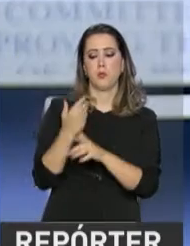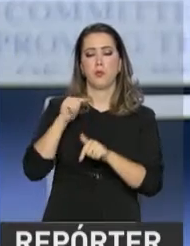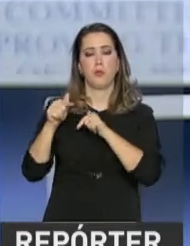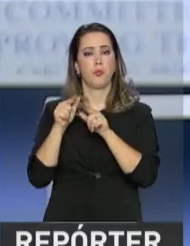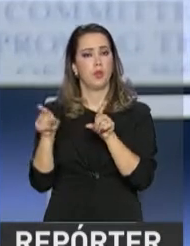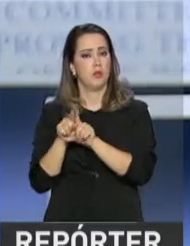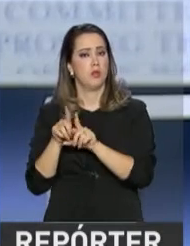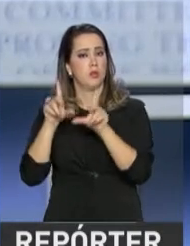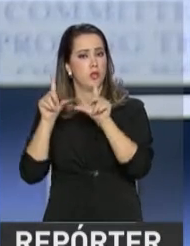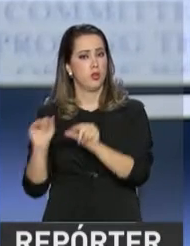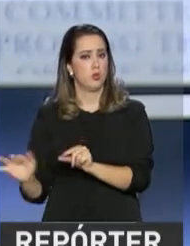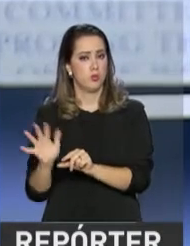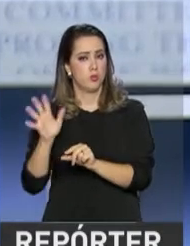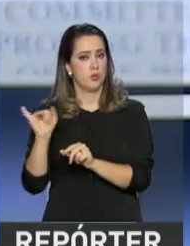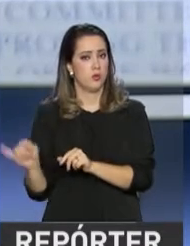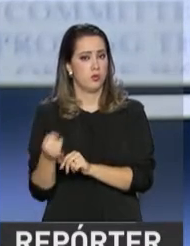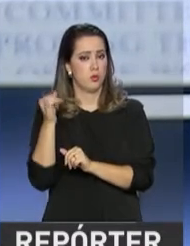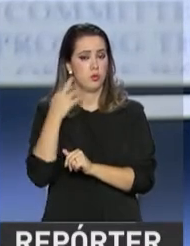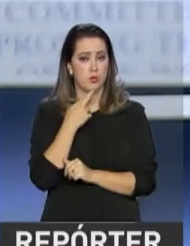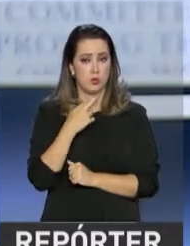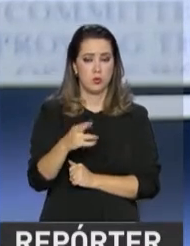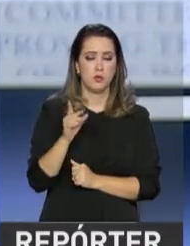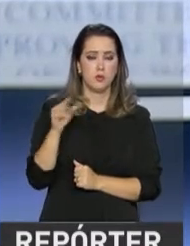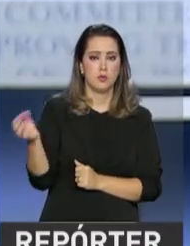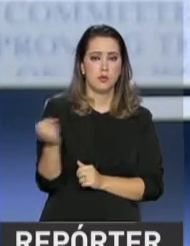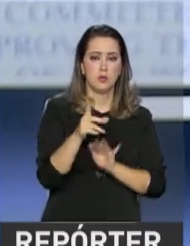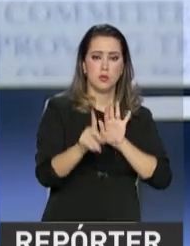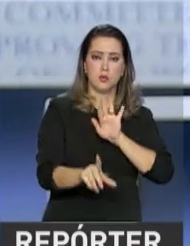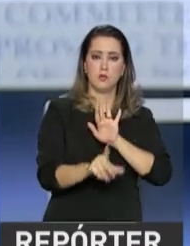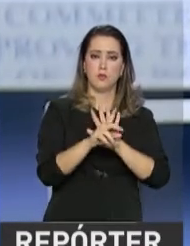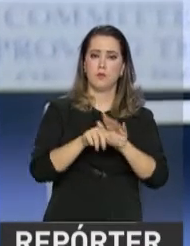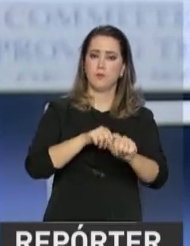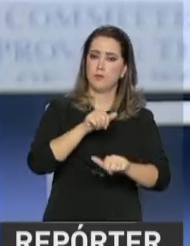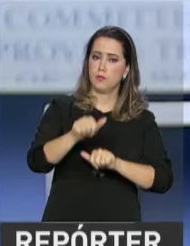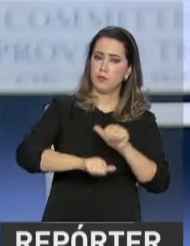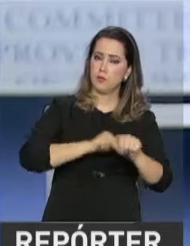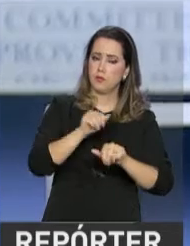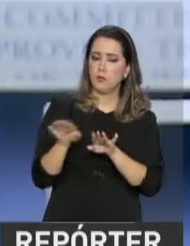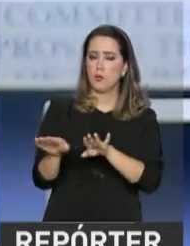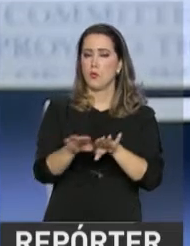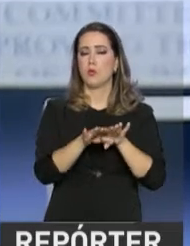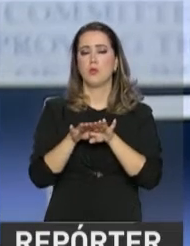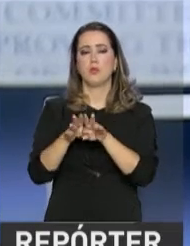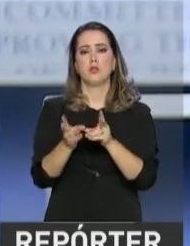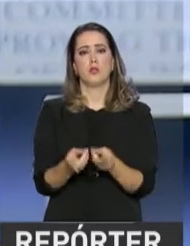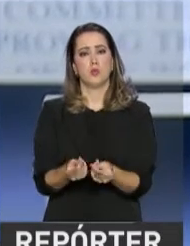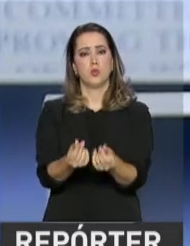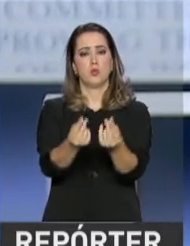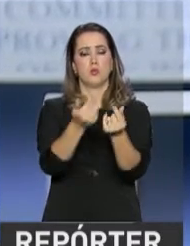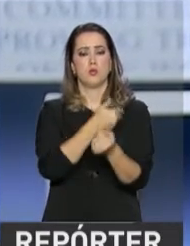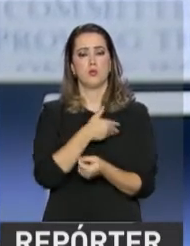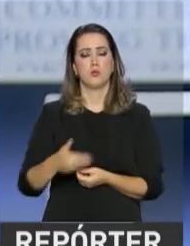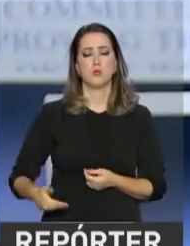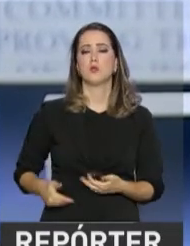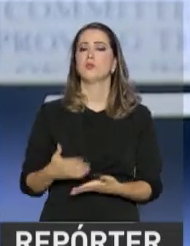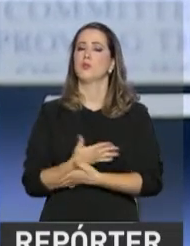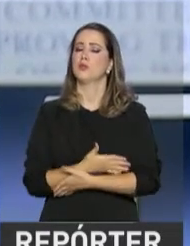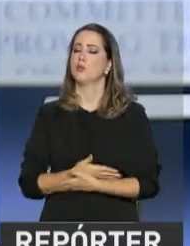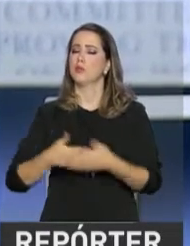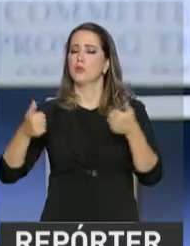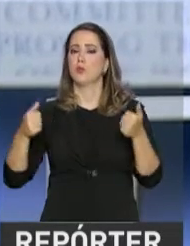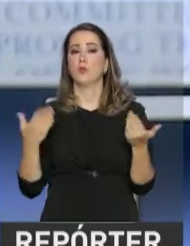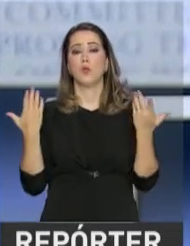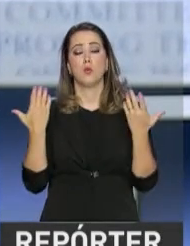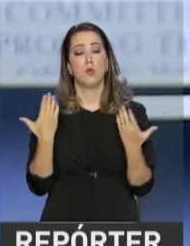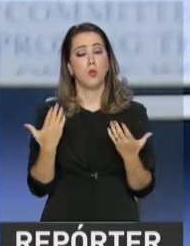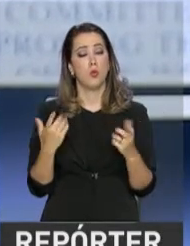da inflação e dos juros como resultado das reformas que vêm restabelecendo o equilíbrio das contas públicas e melhorando o ambiente